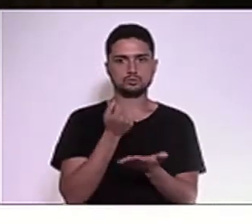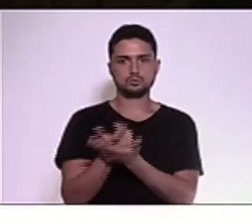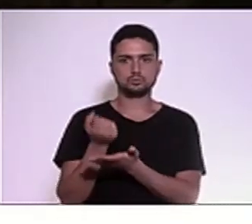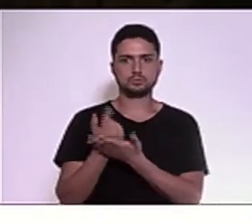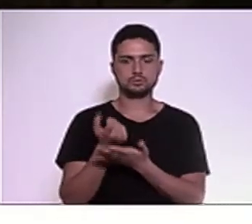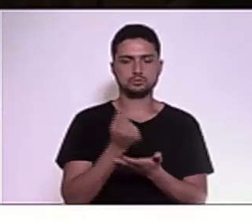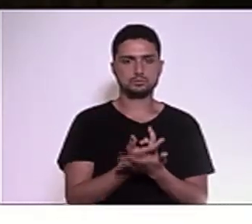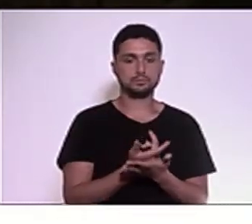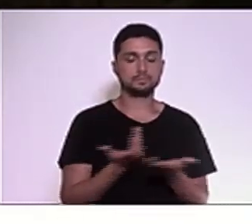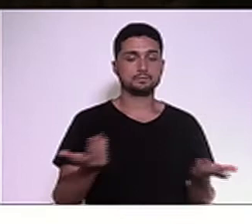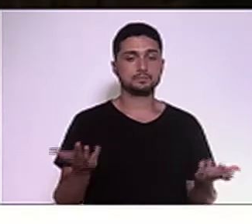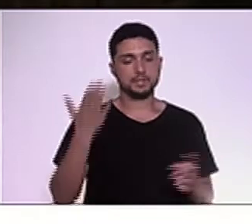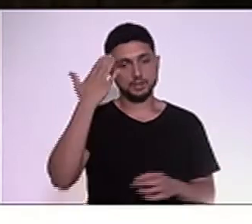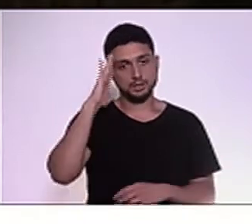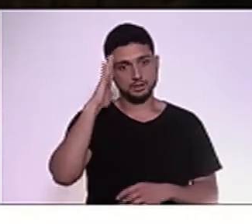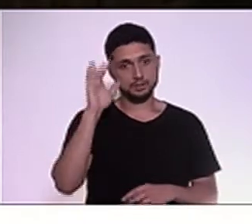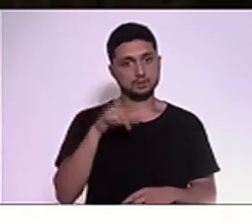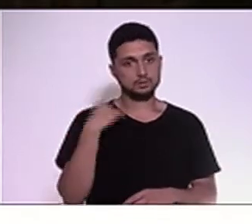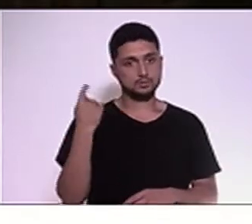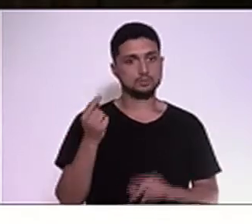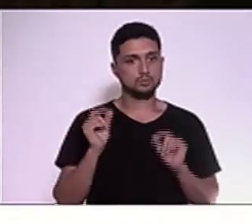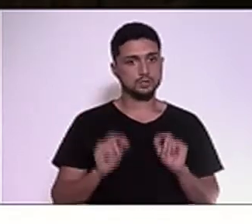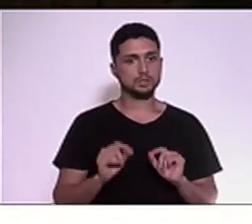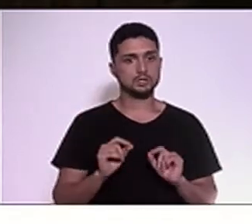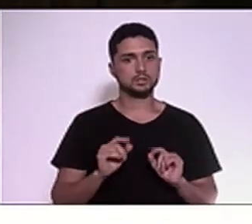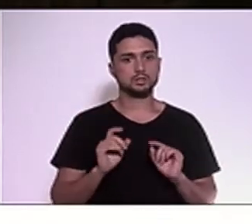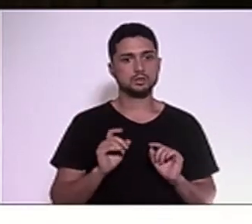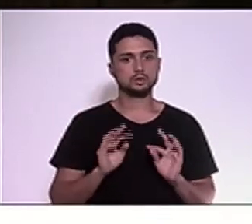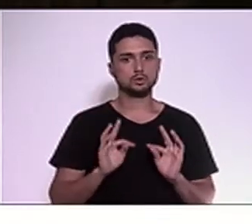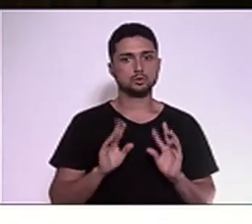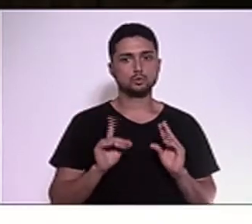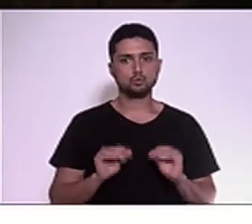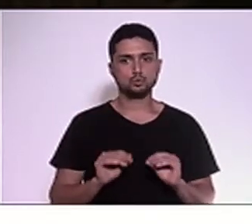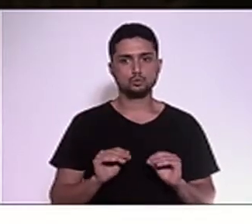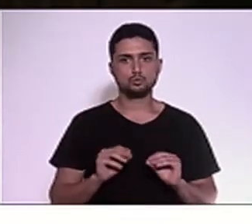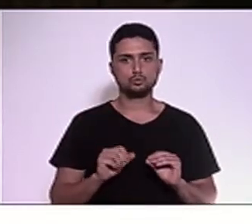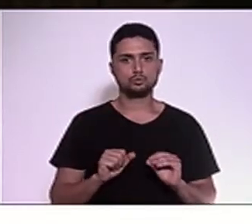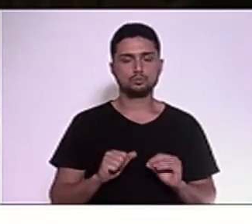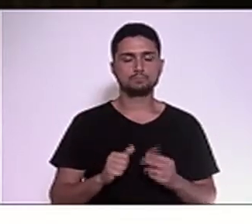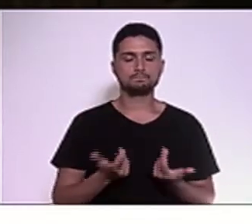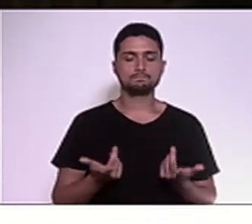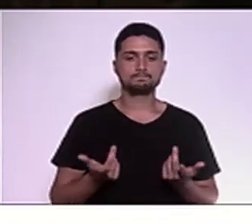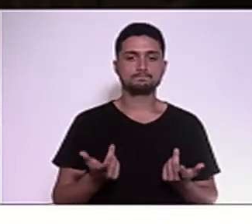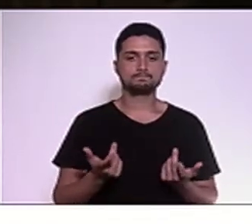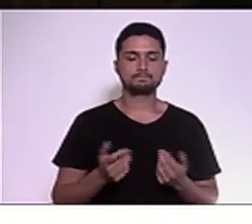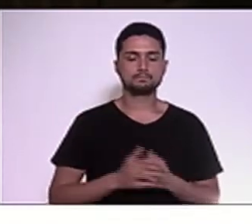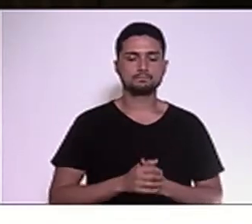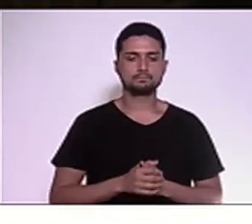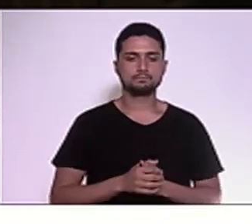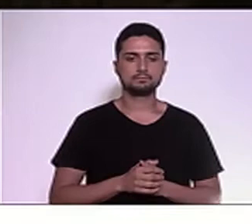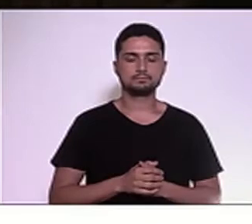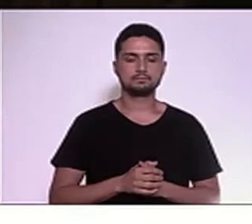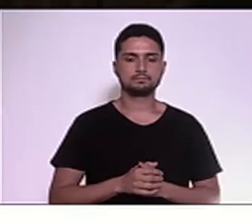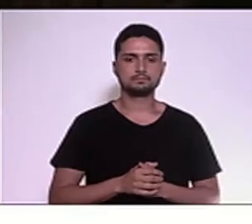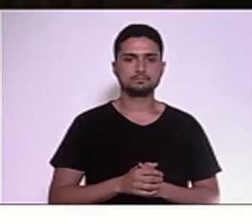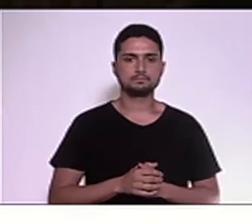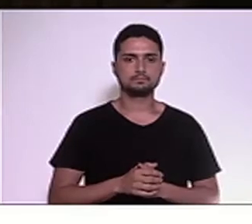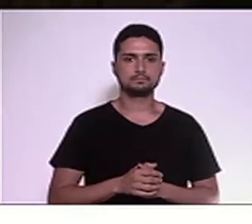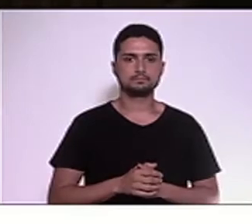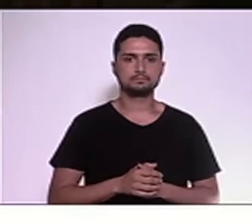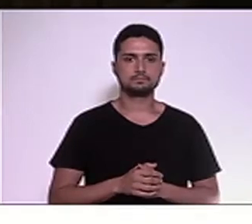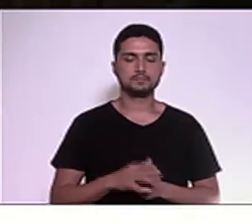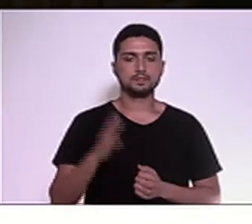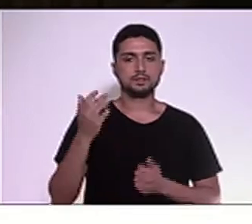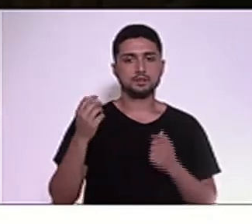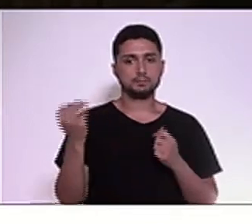consumidora. Entendendo aqui que tudo o que passa, e é muito interessante, simbólico, que a